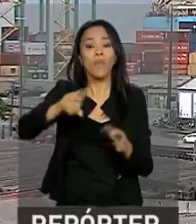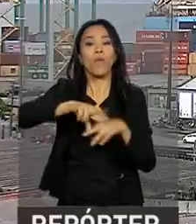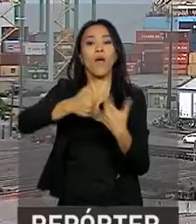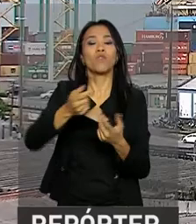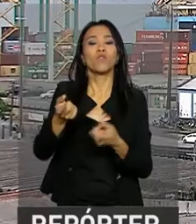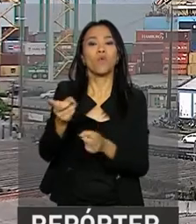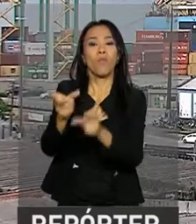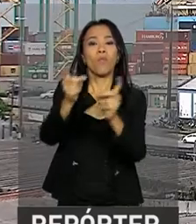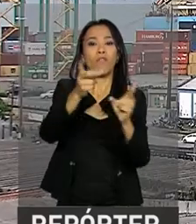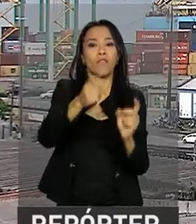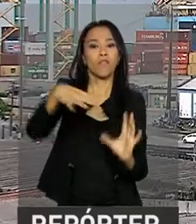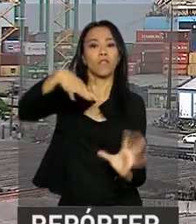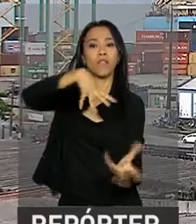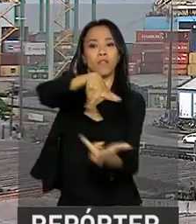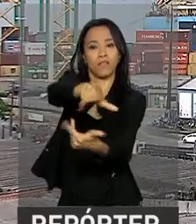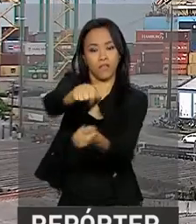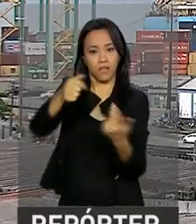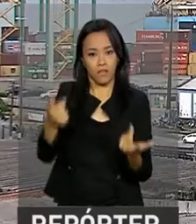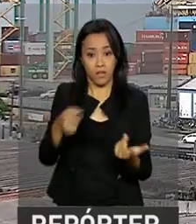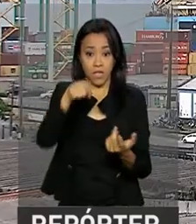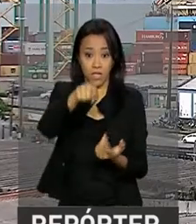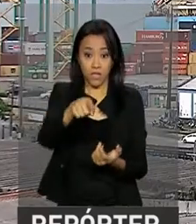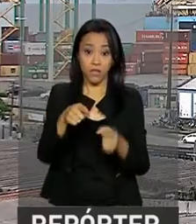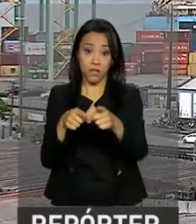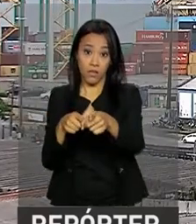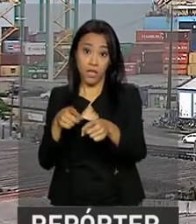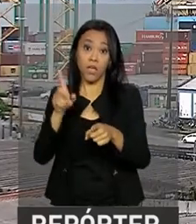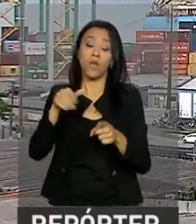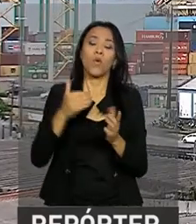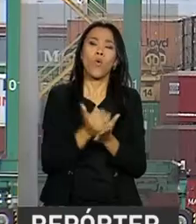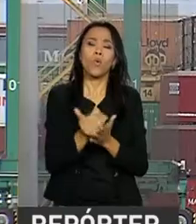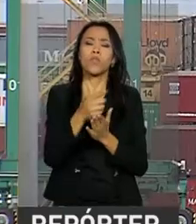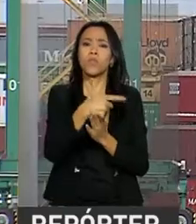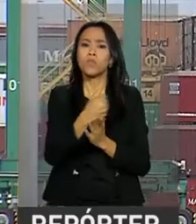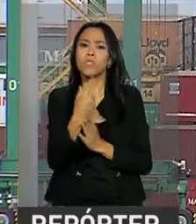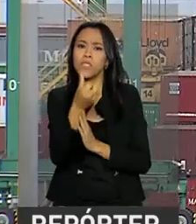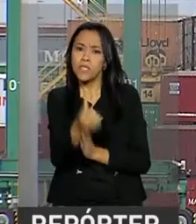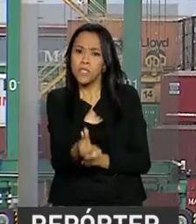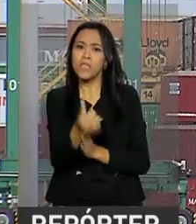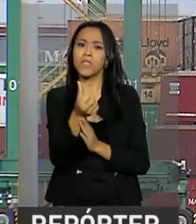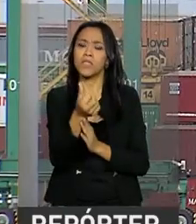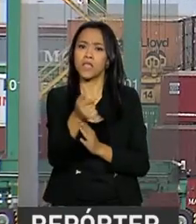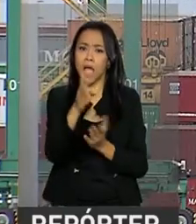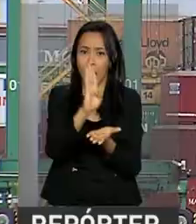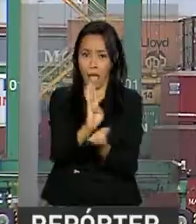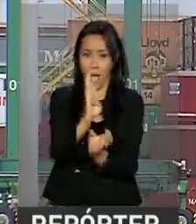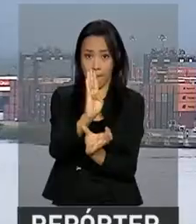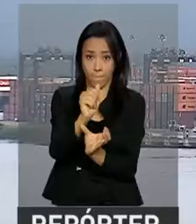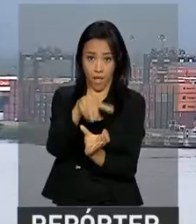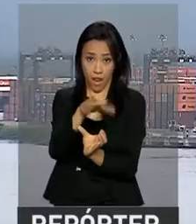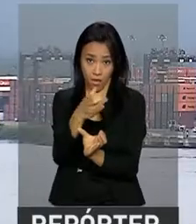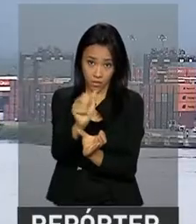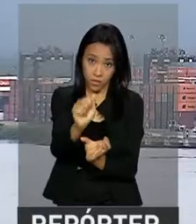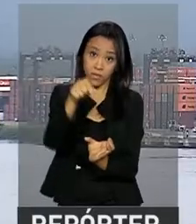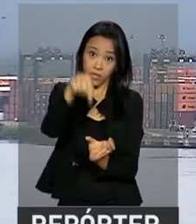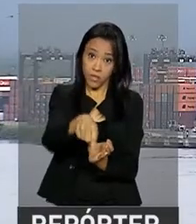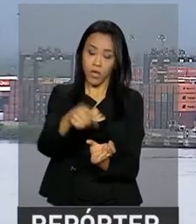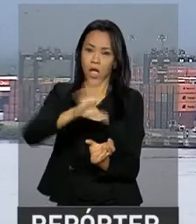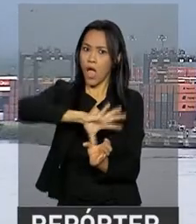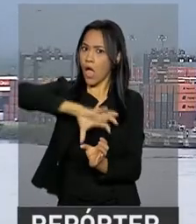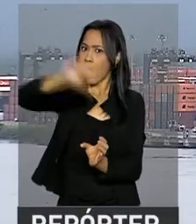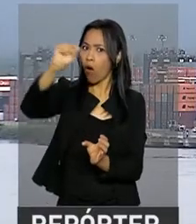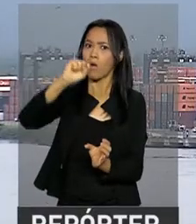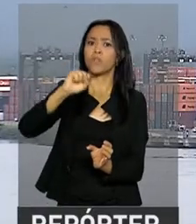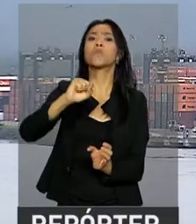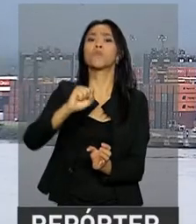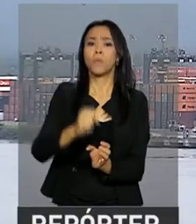internacional. O resultado positivo acompanhou a tendência de 2016, quando a balança comercial brasileira registrou o recorde de